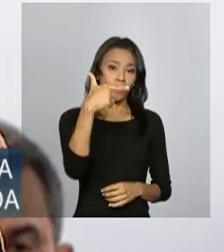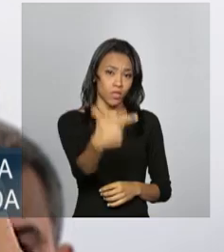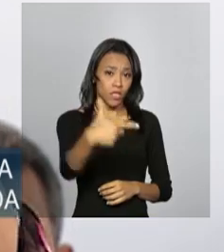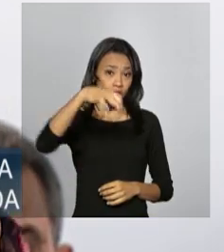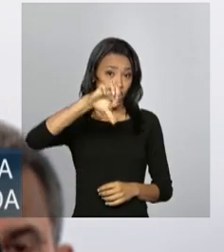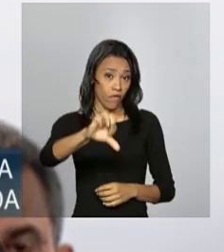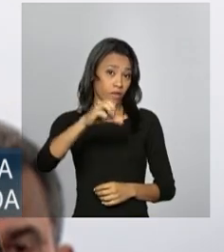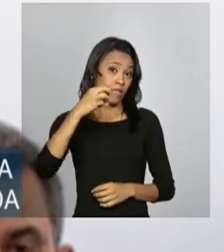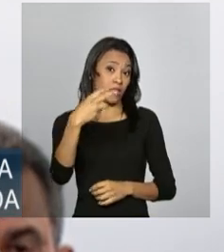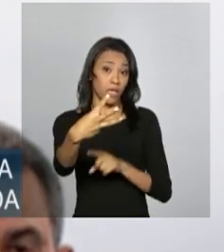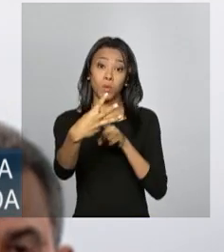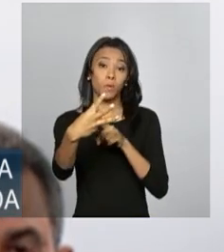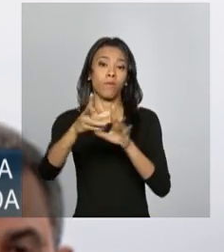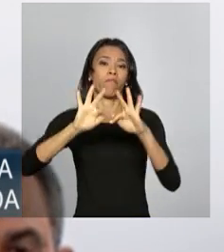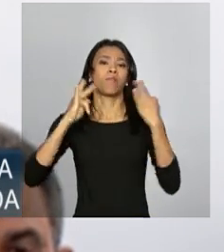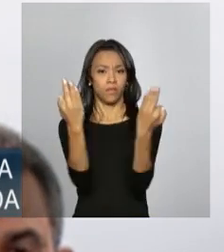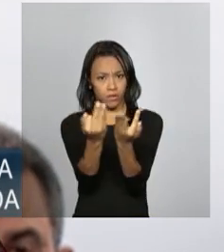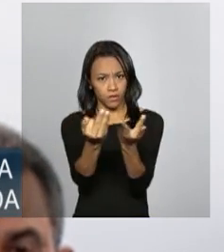5.293